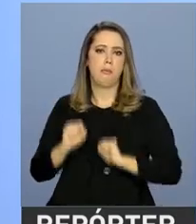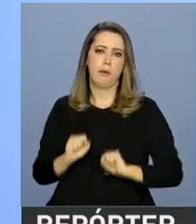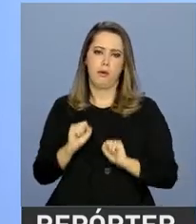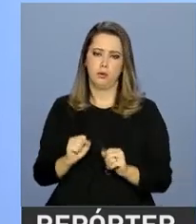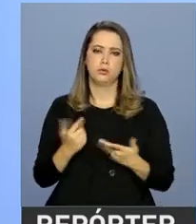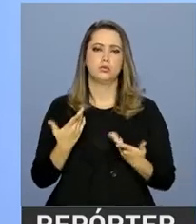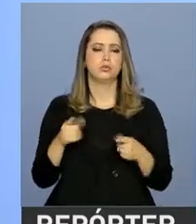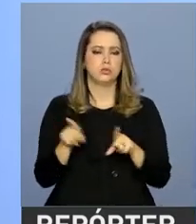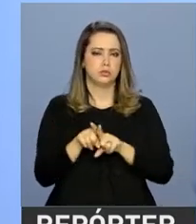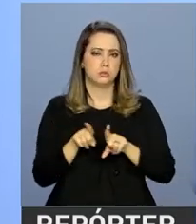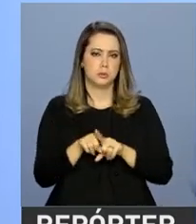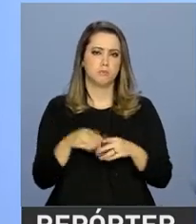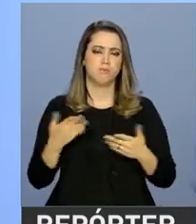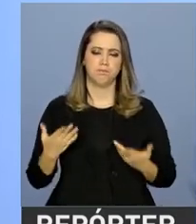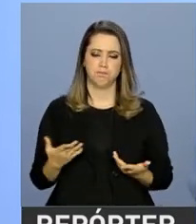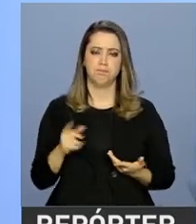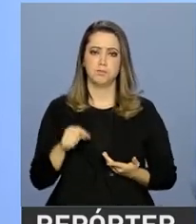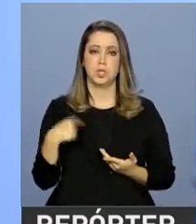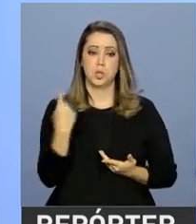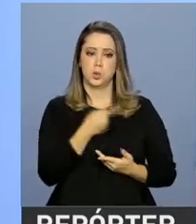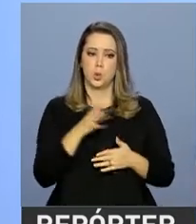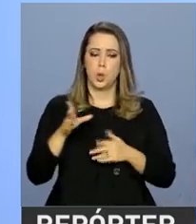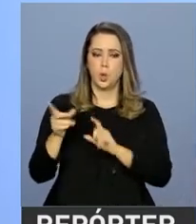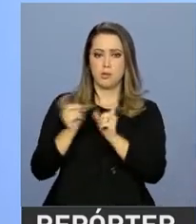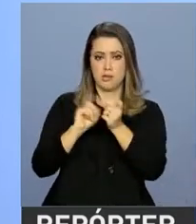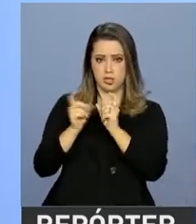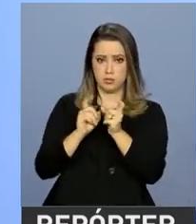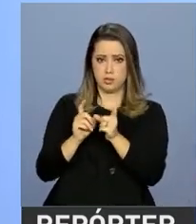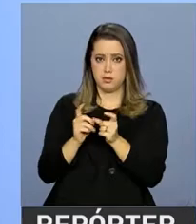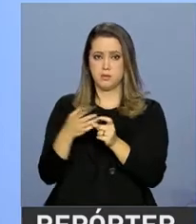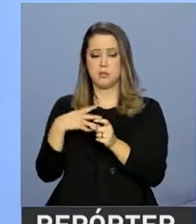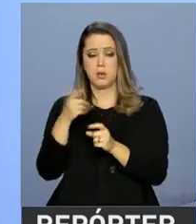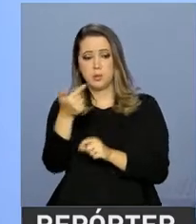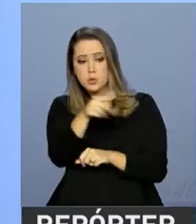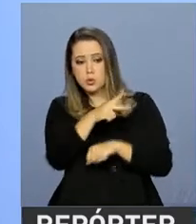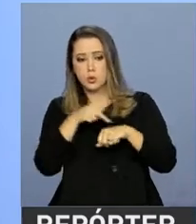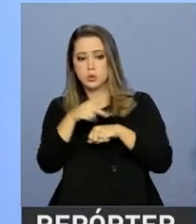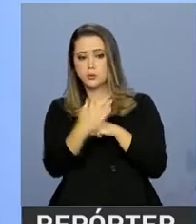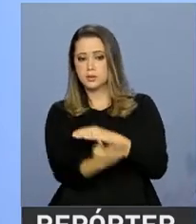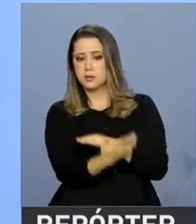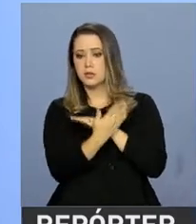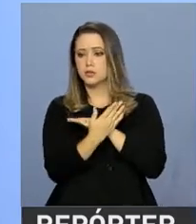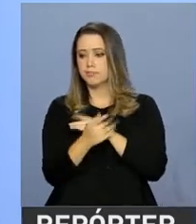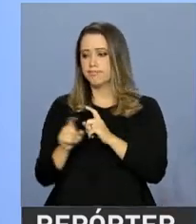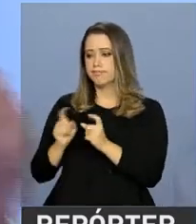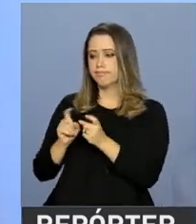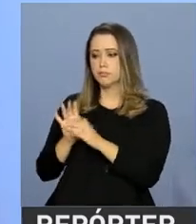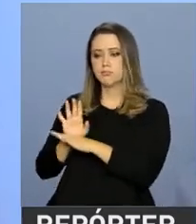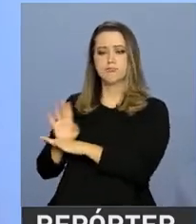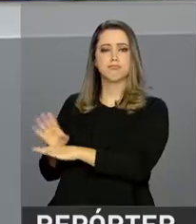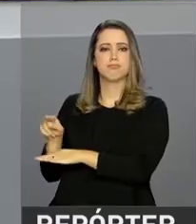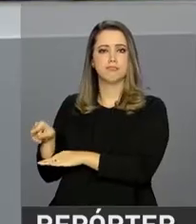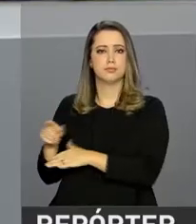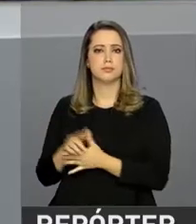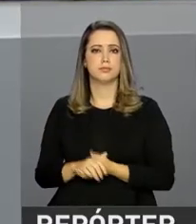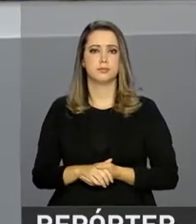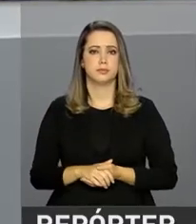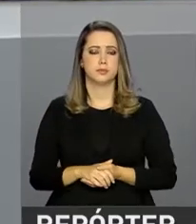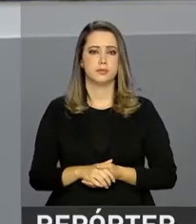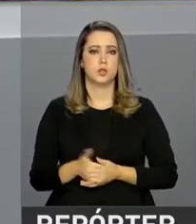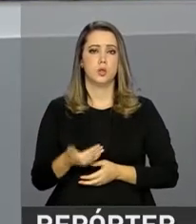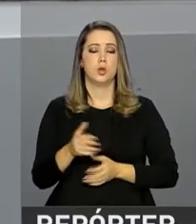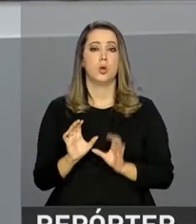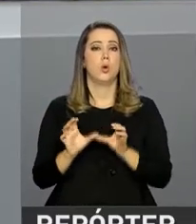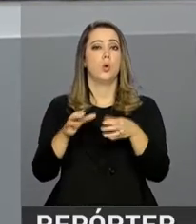colaborar nessa crise possam fazê lá posso fazê-lo por intermédio da gestão brasileira o